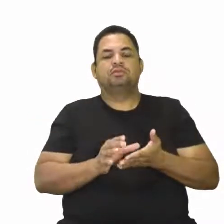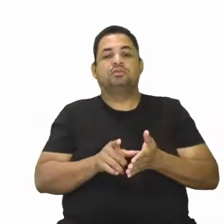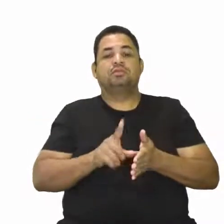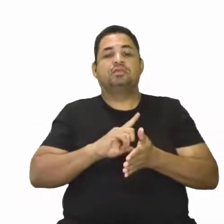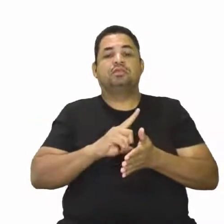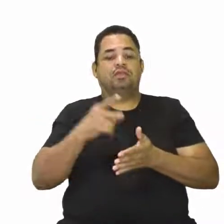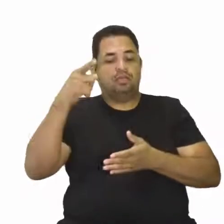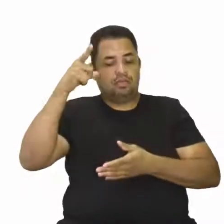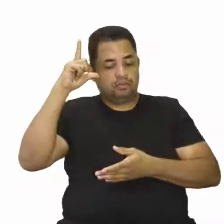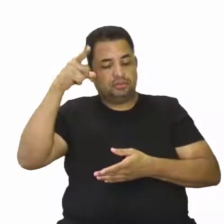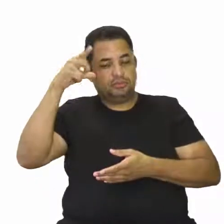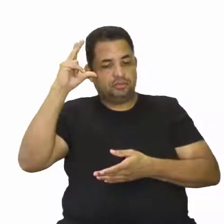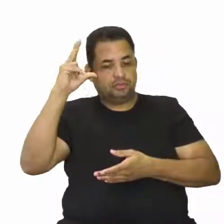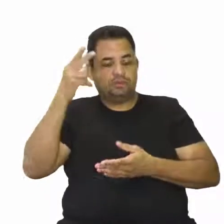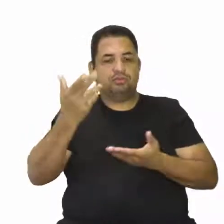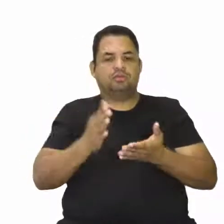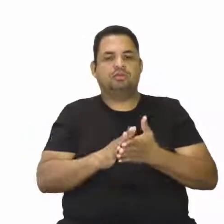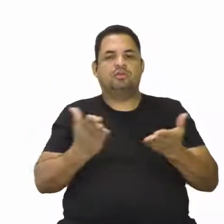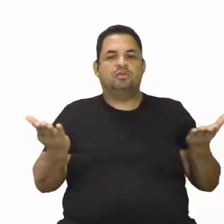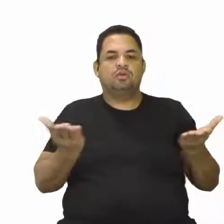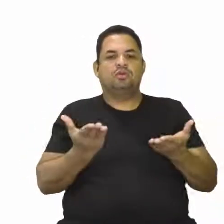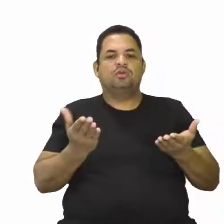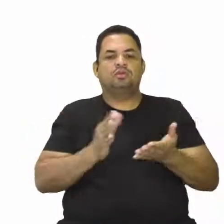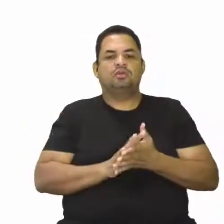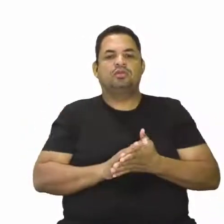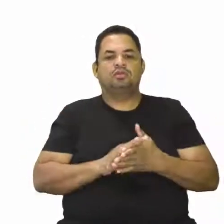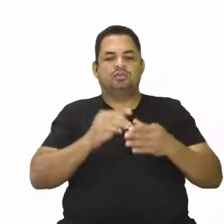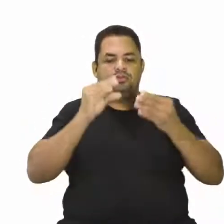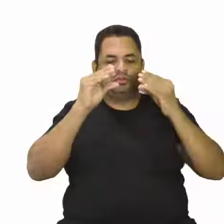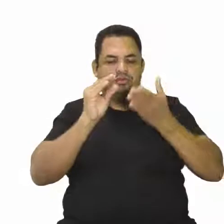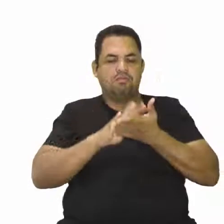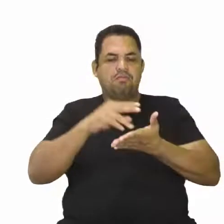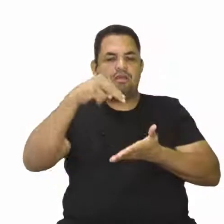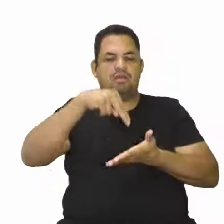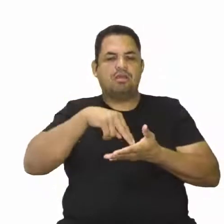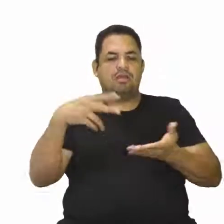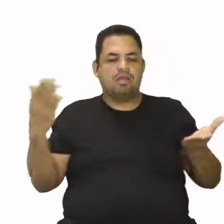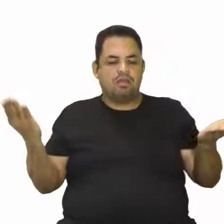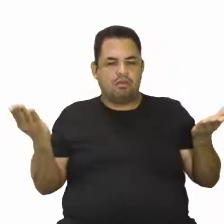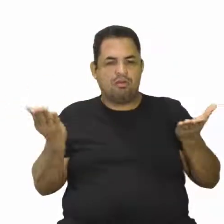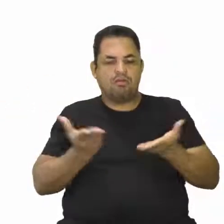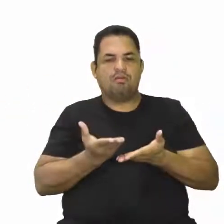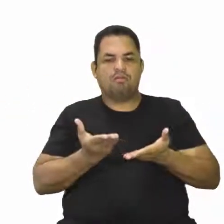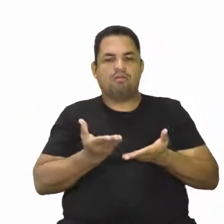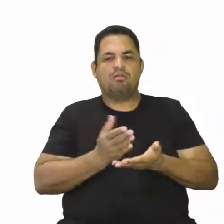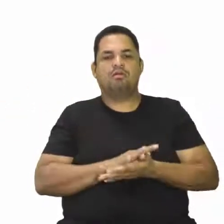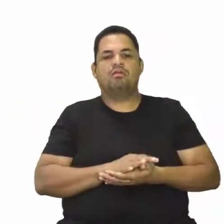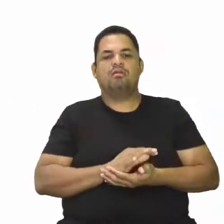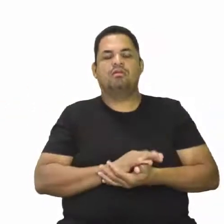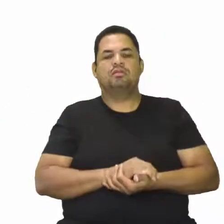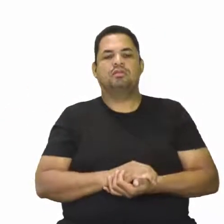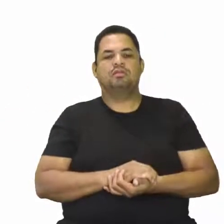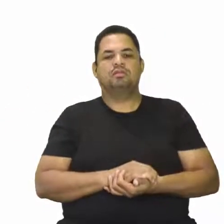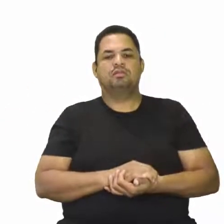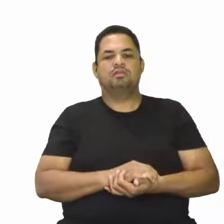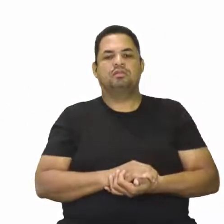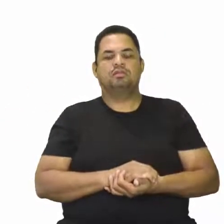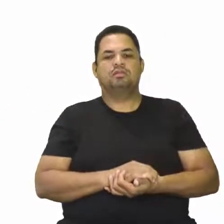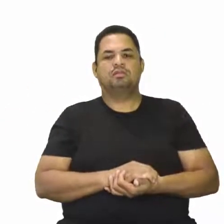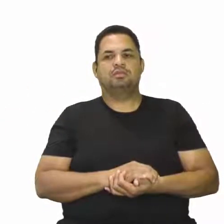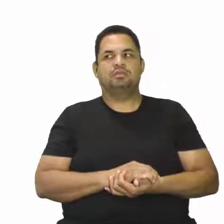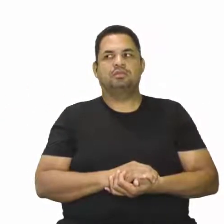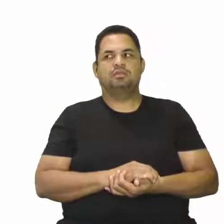antes de ontem, né? Hoje, manhã e logo, certo? Ella não